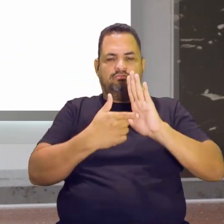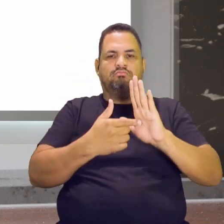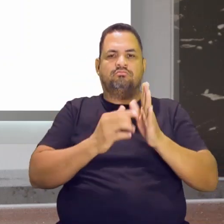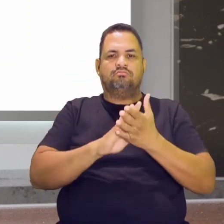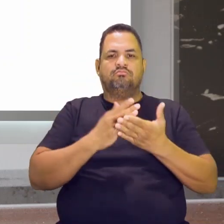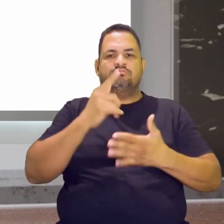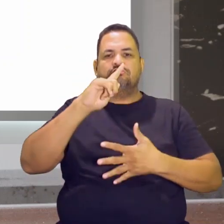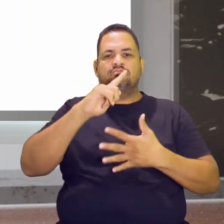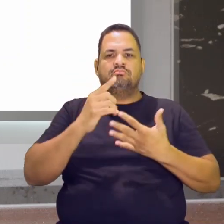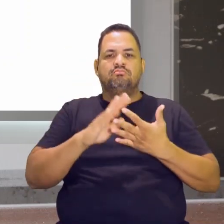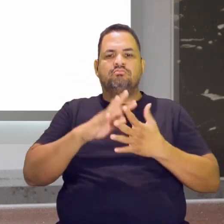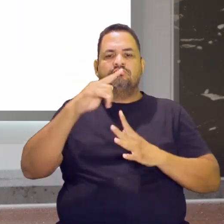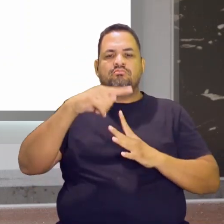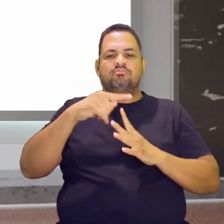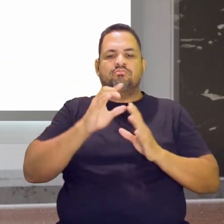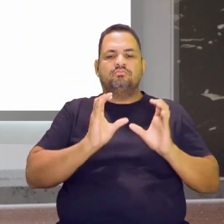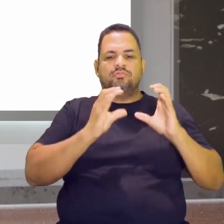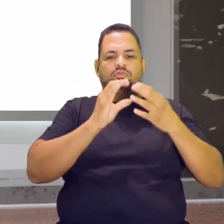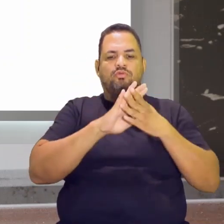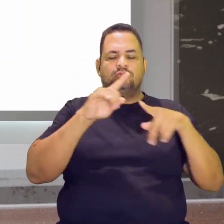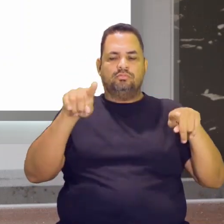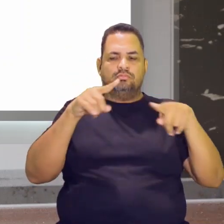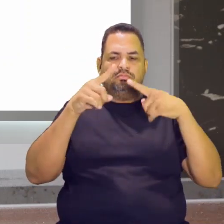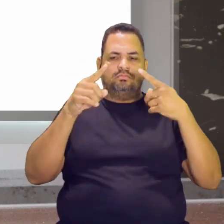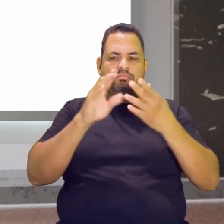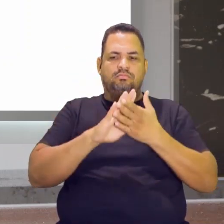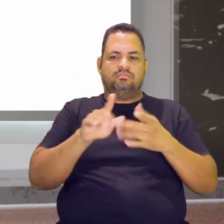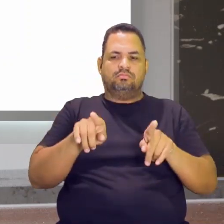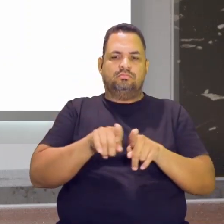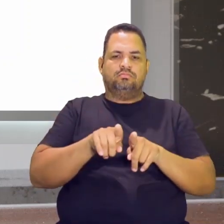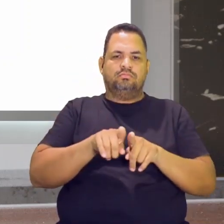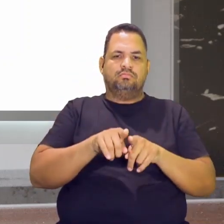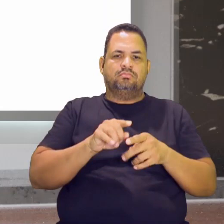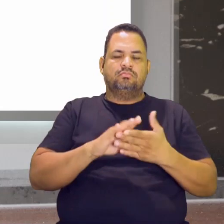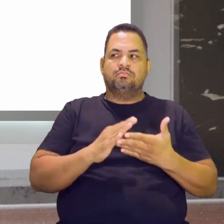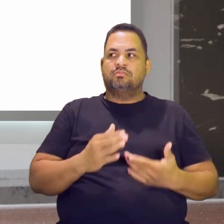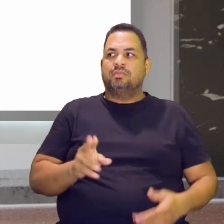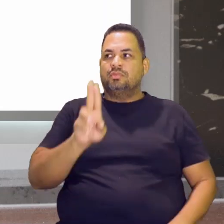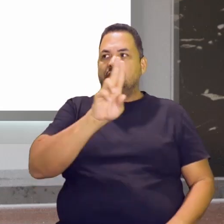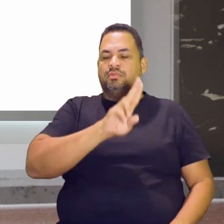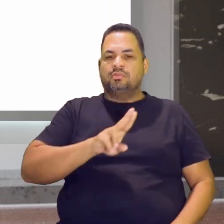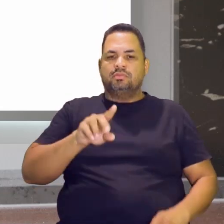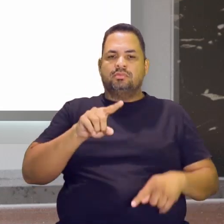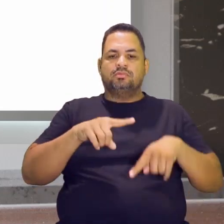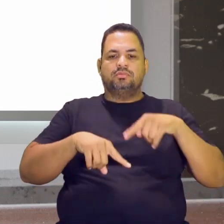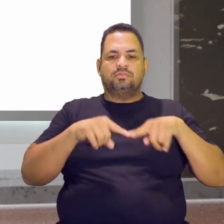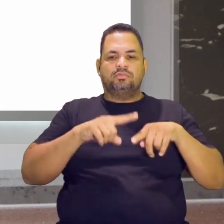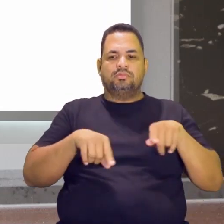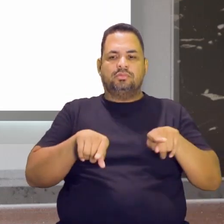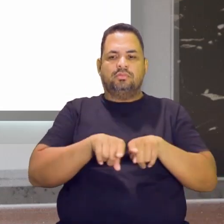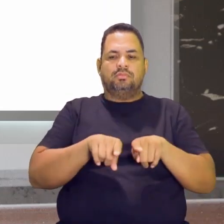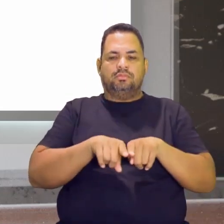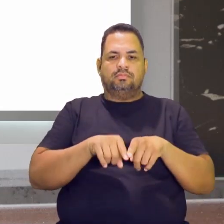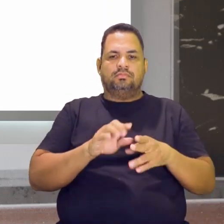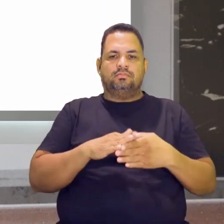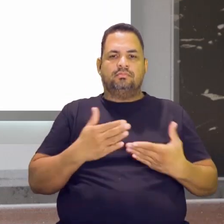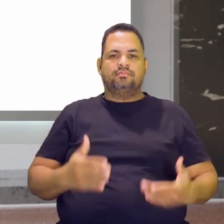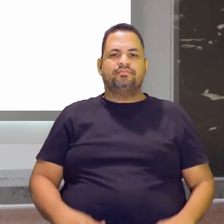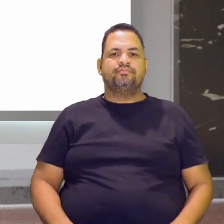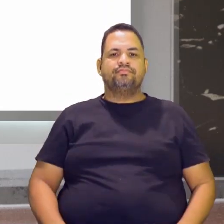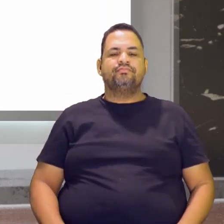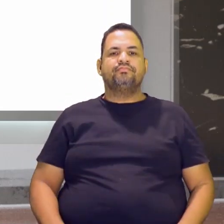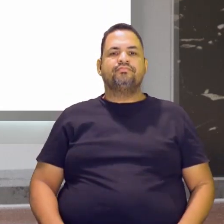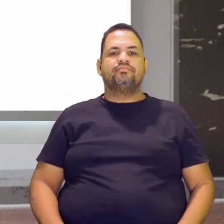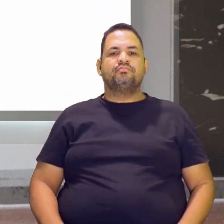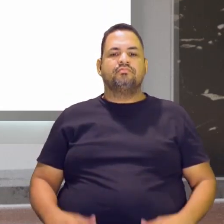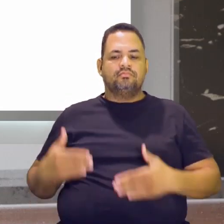os estilos das bandas, né, até a utilização dos instrumentos também faz sentido aí. Então, ao longo